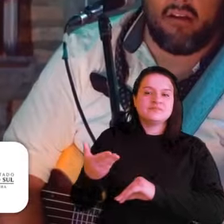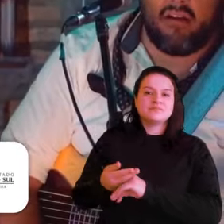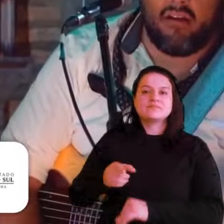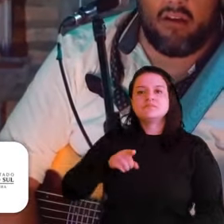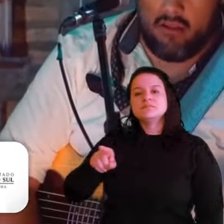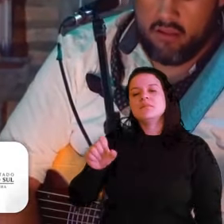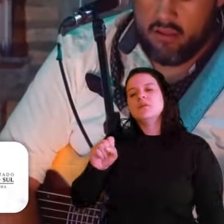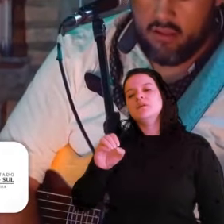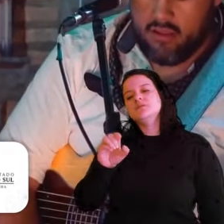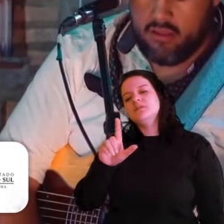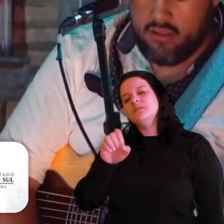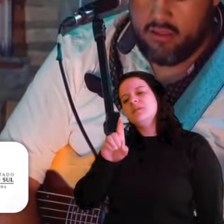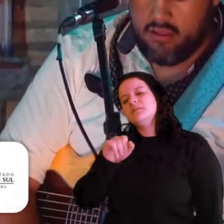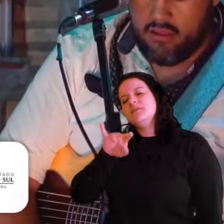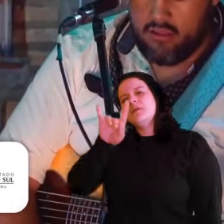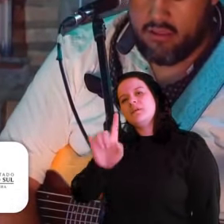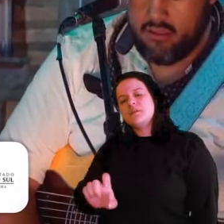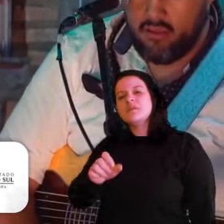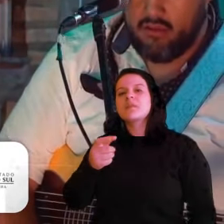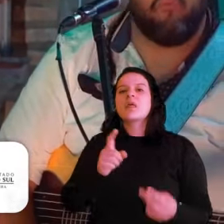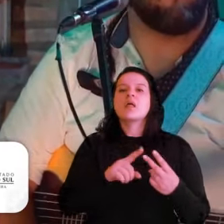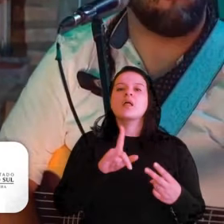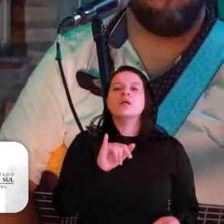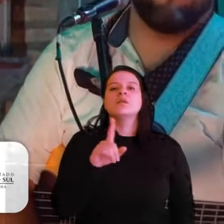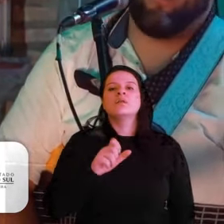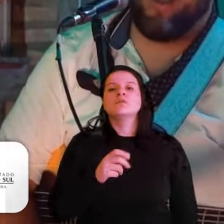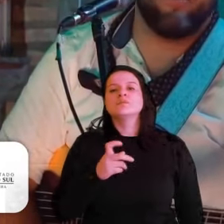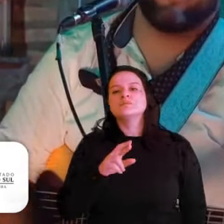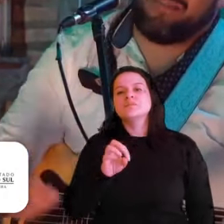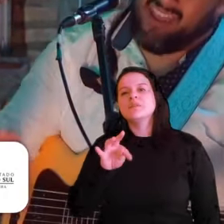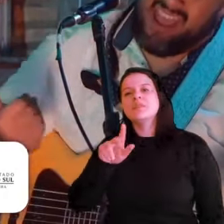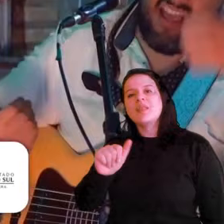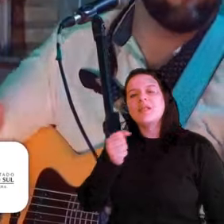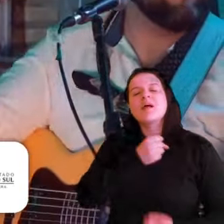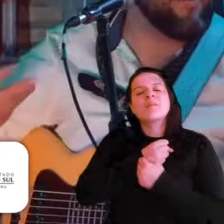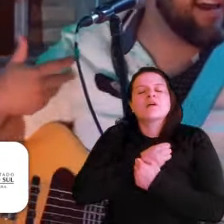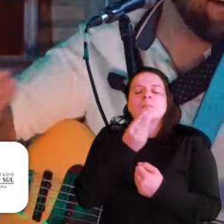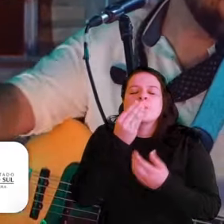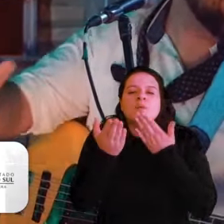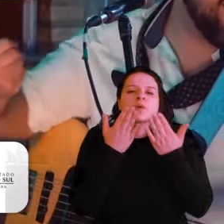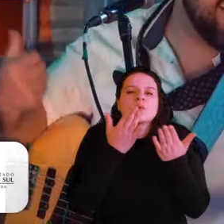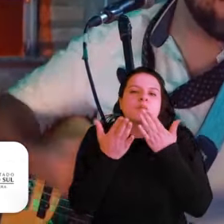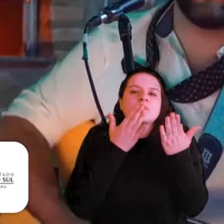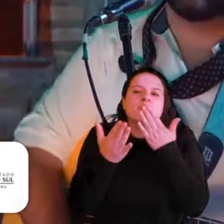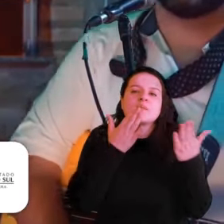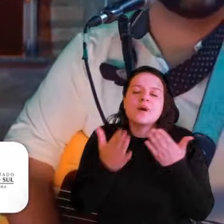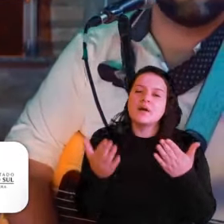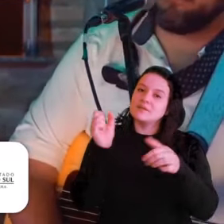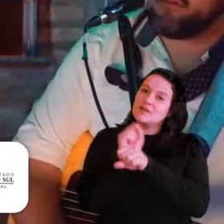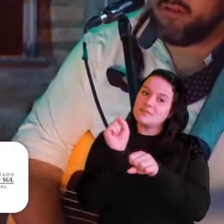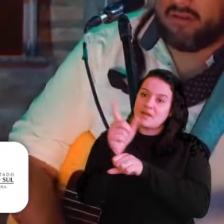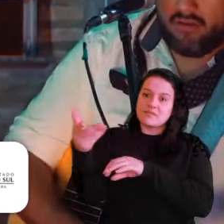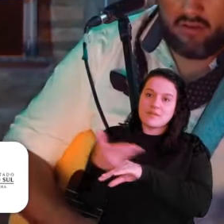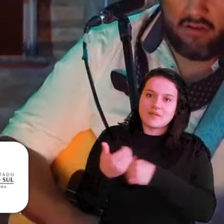Veículos. Lá de Soledade, nosso sobrinho. Luiz Portela e sua família aí. Um abraço bem grande, um beijo no coração. É, estamos